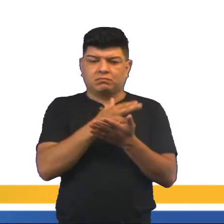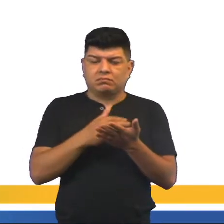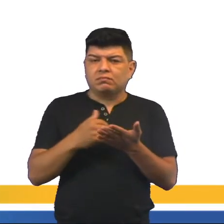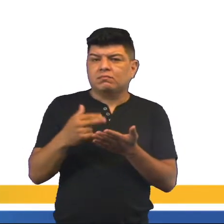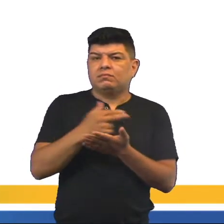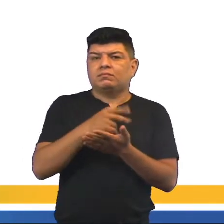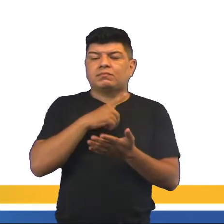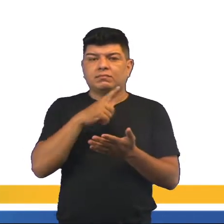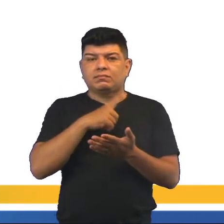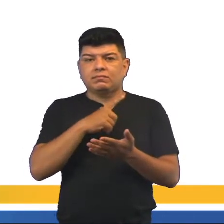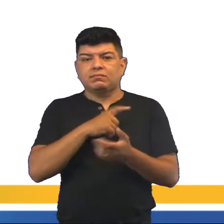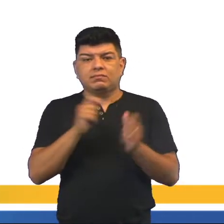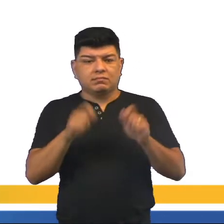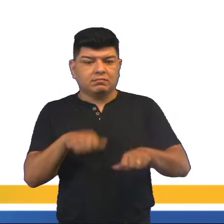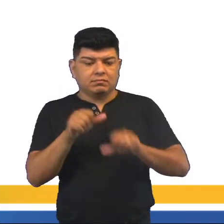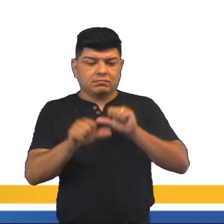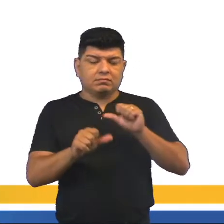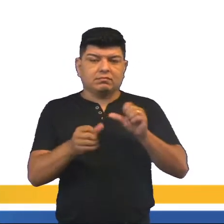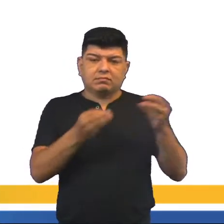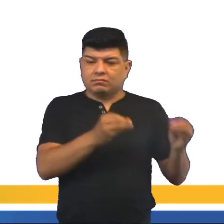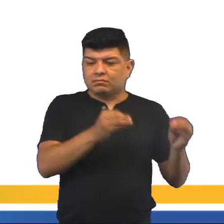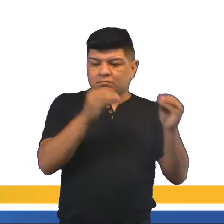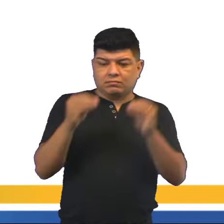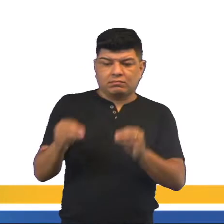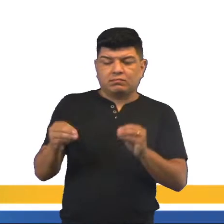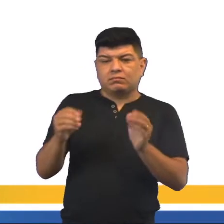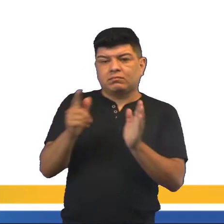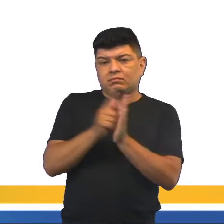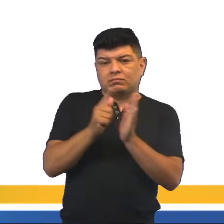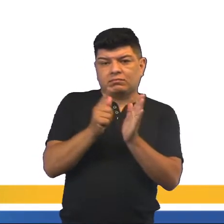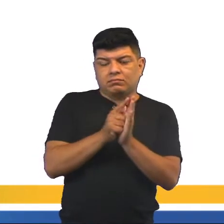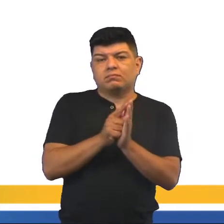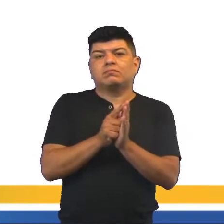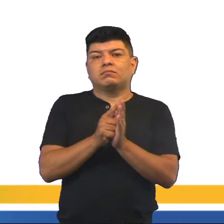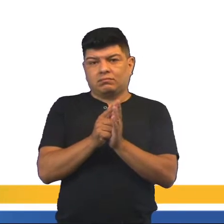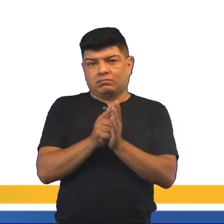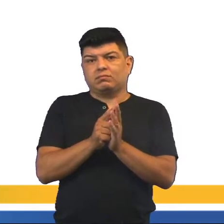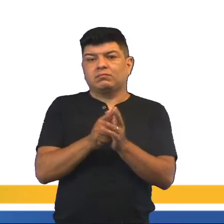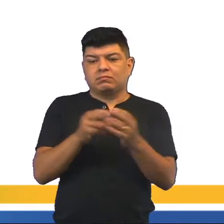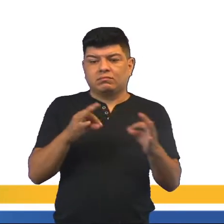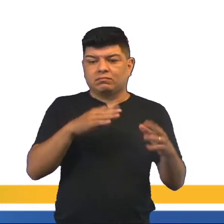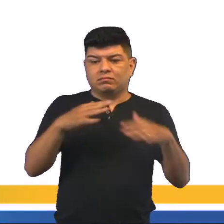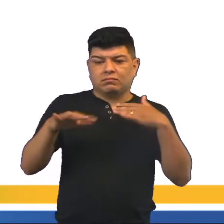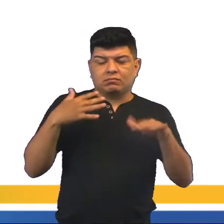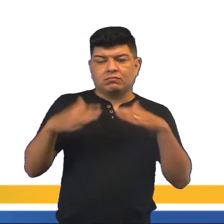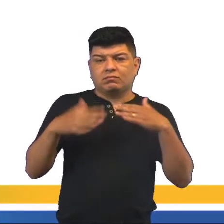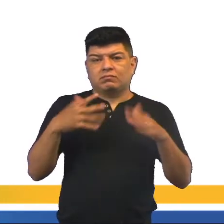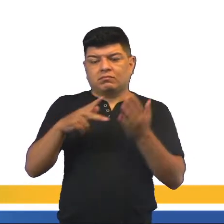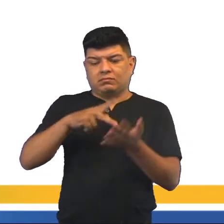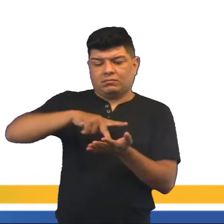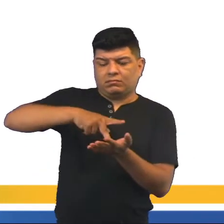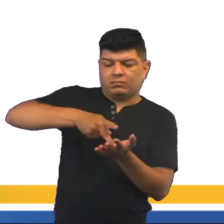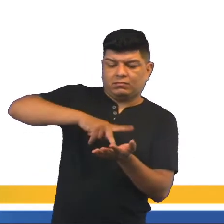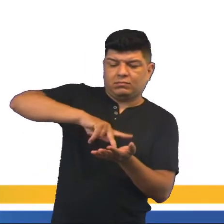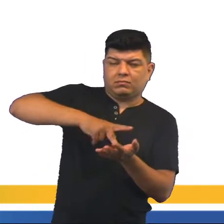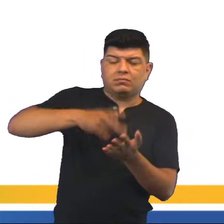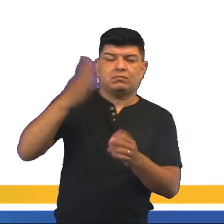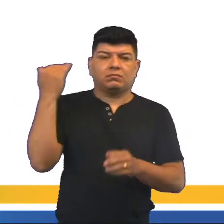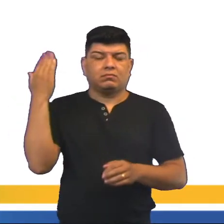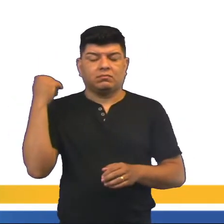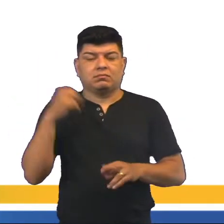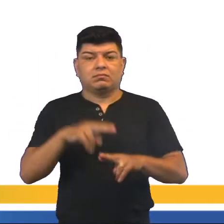notação da dança capaz de transpor para o papel o repertório de movimentos do balé daquela época,